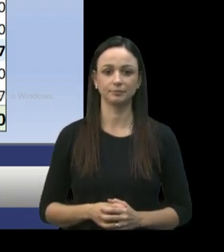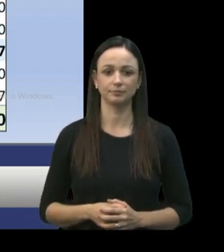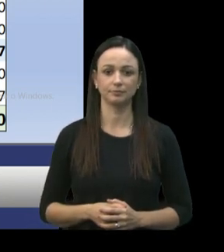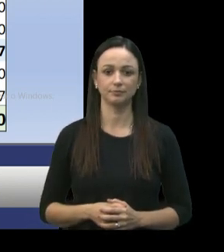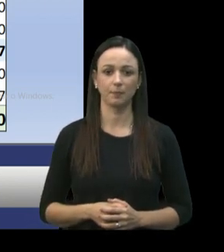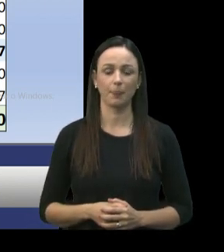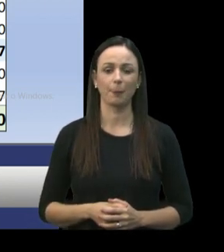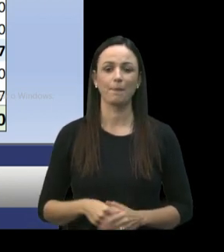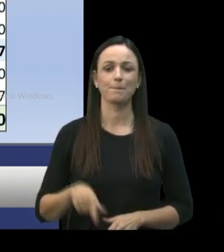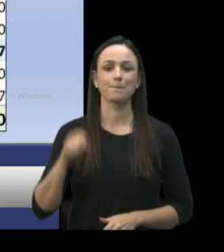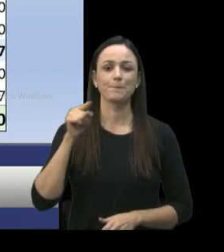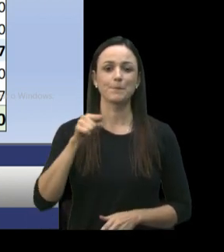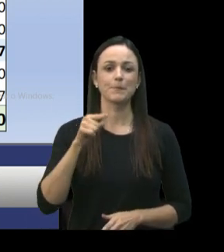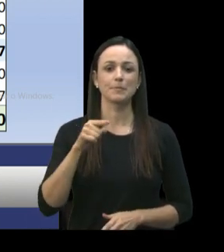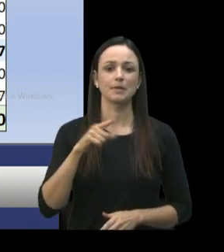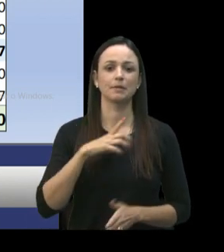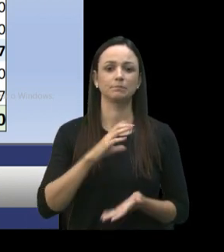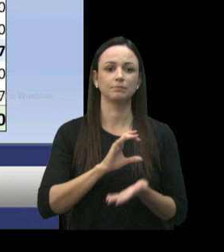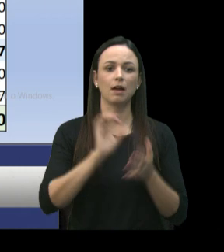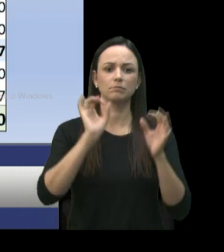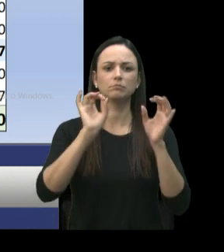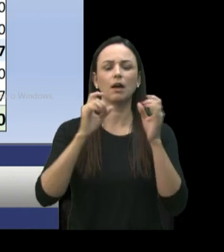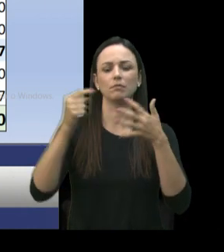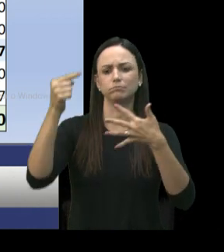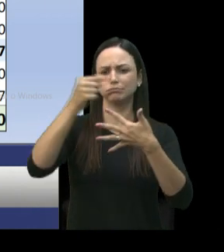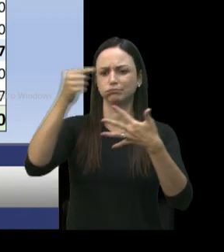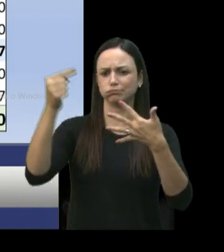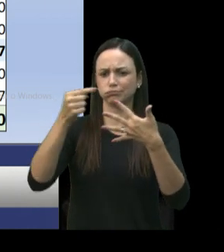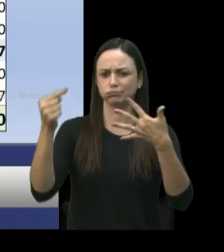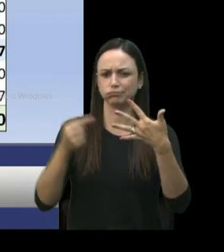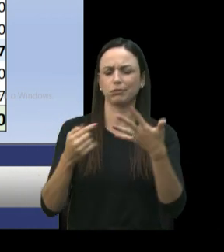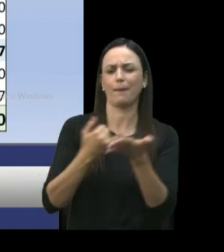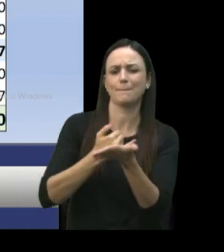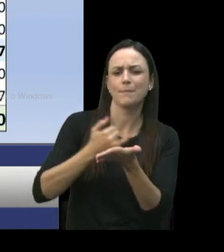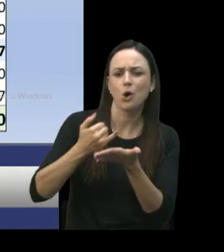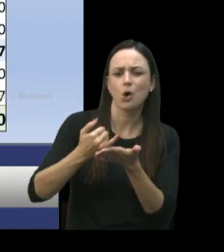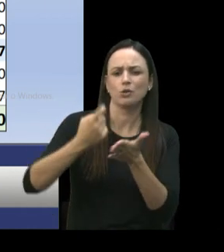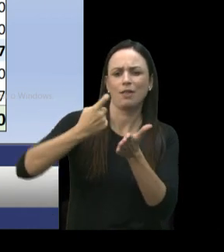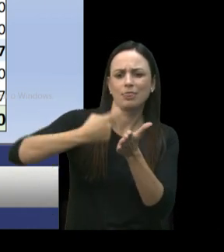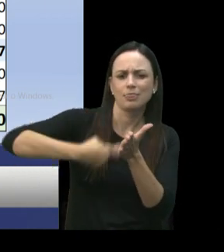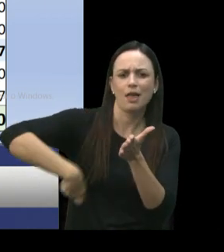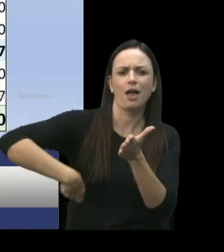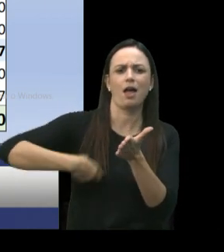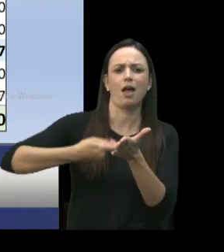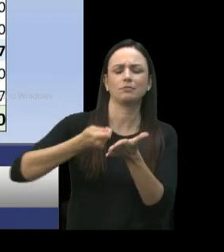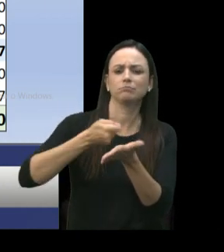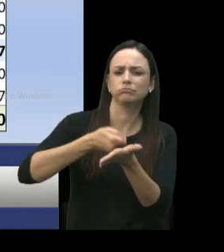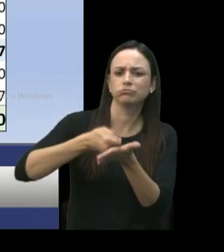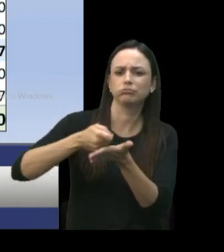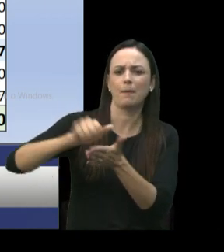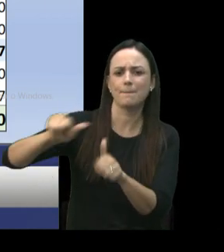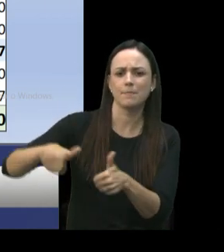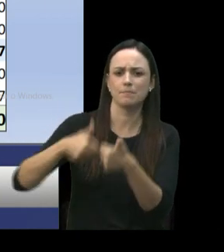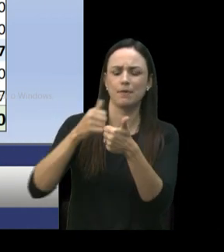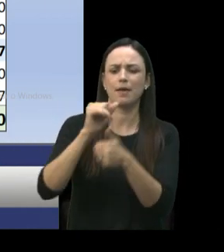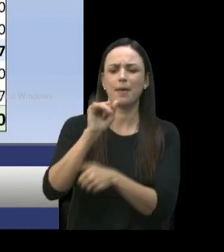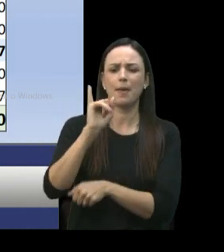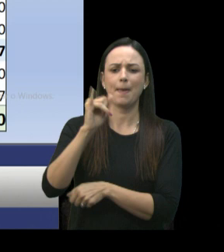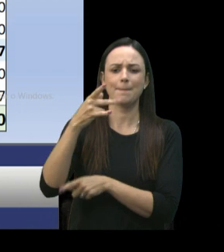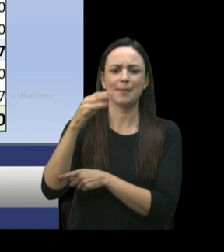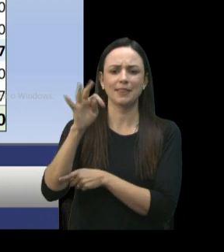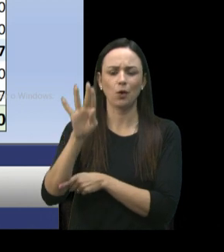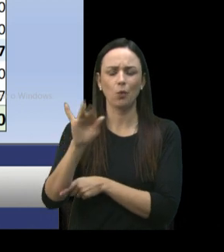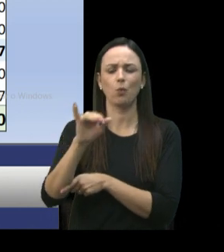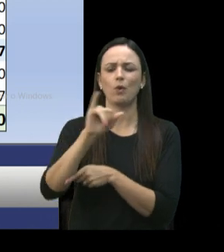A estimativa da receita por tipo de classificação. Impostos, taxas, contribuições e melhorias. Aqui vai entrar IPTU,